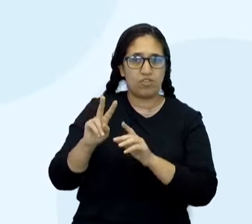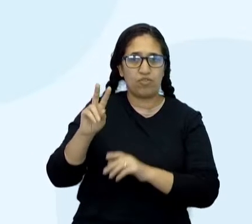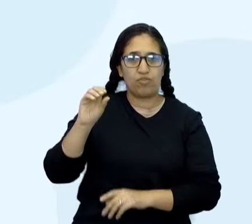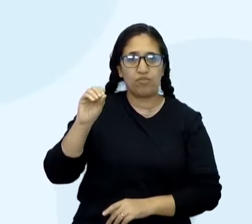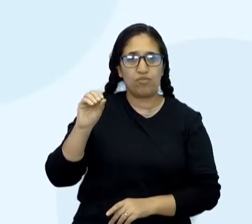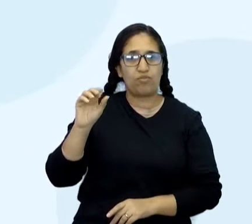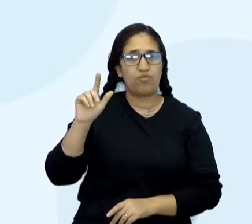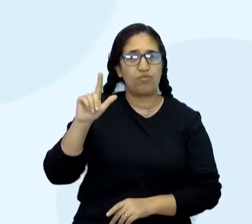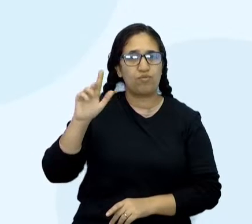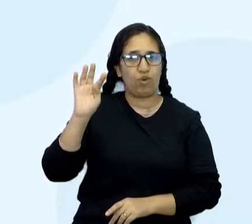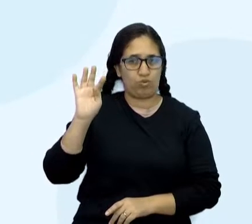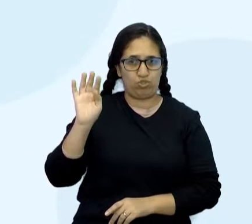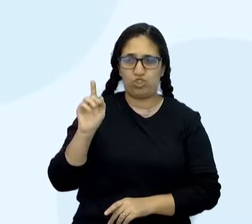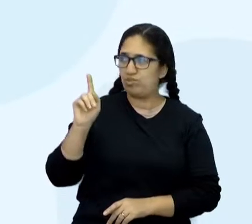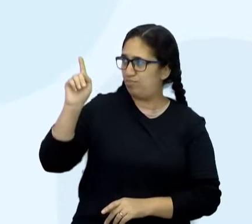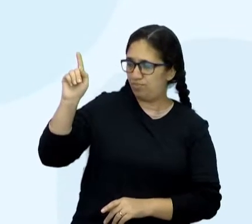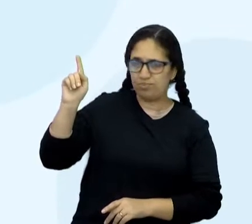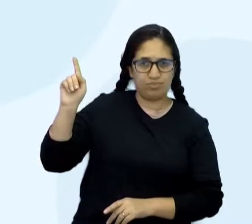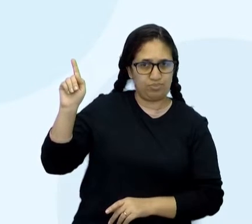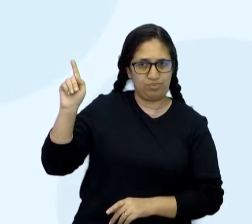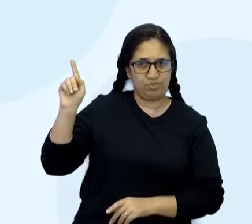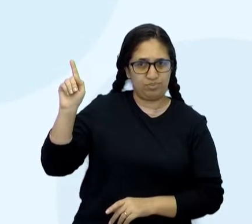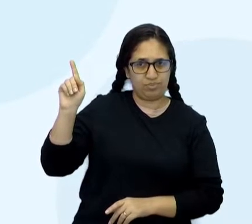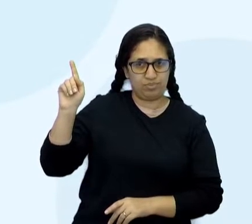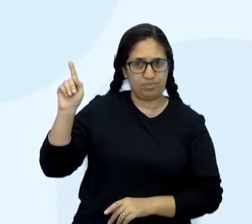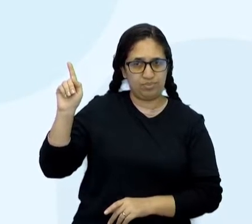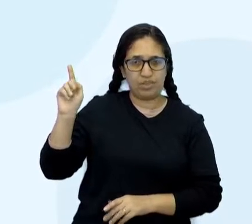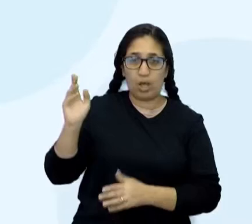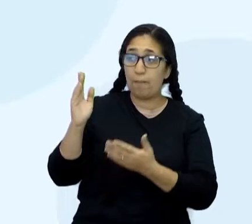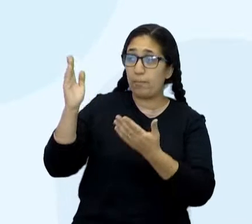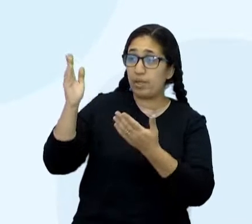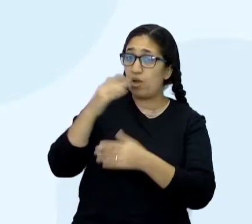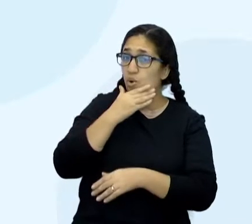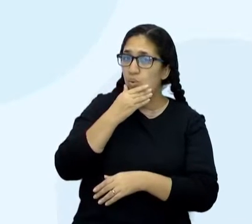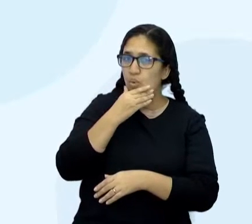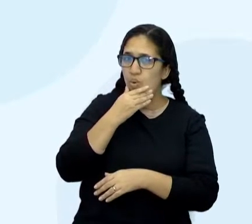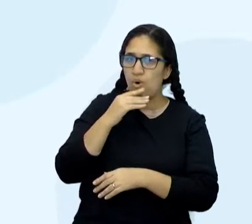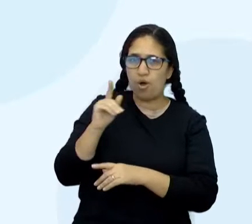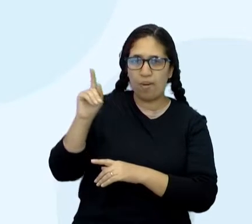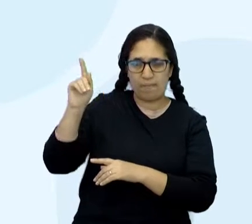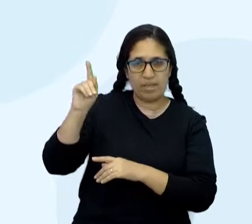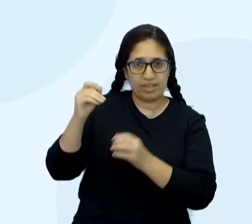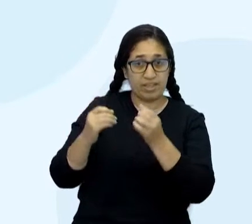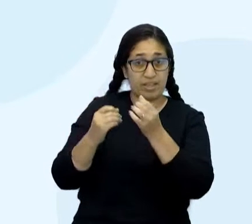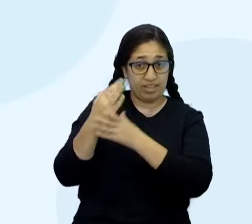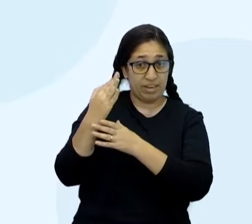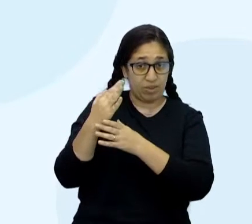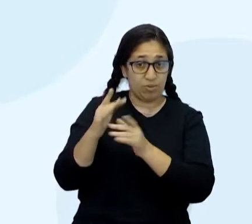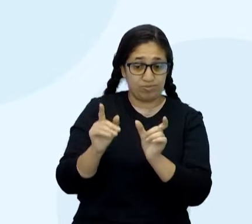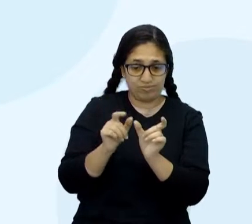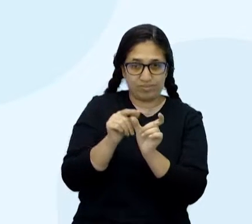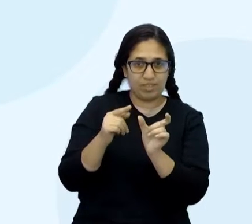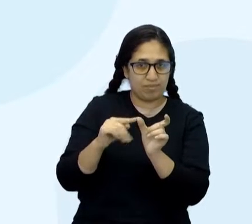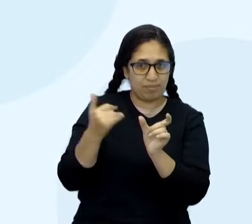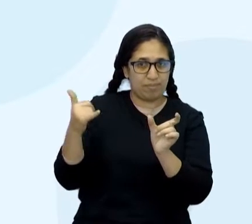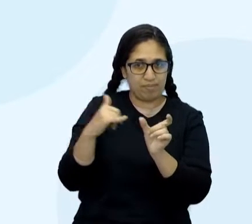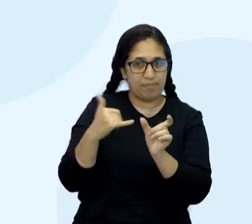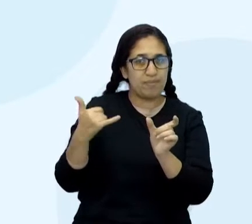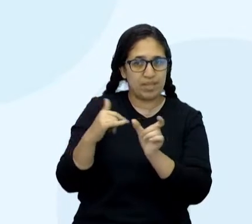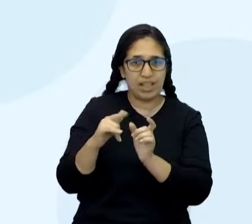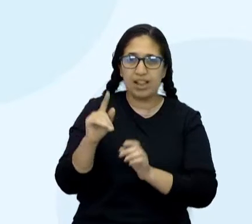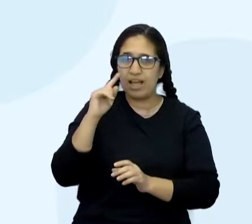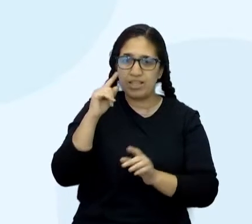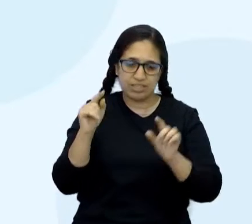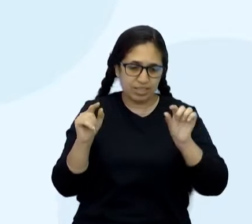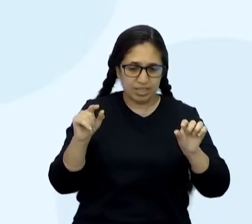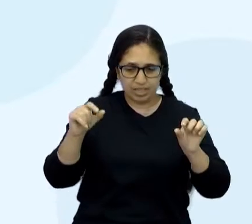é o volt, né, a unidade de medida, em homenagem a um cara chamado Volta, que criou a pilha. Esses pontos são